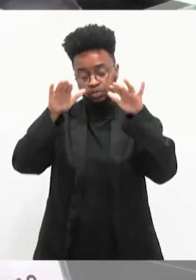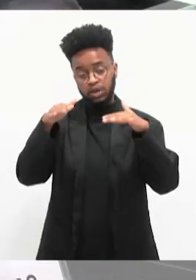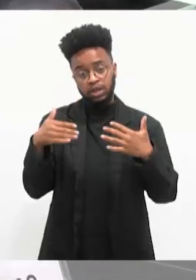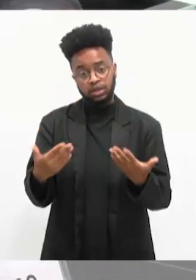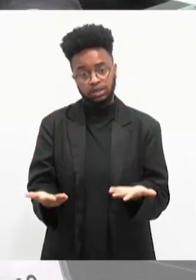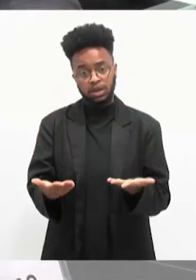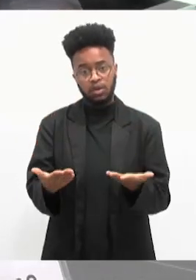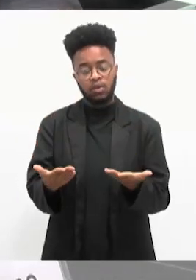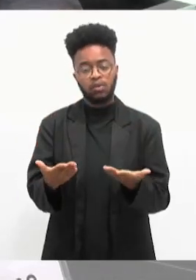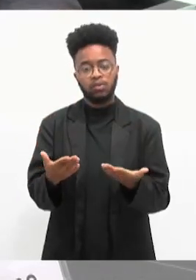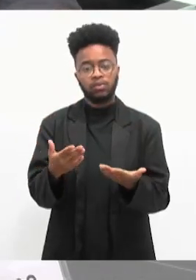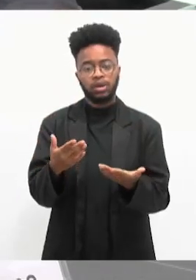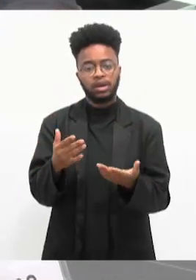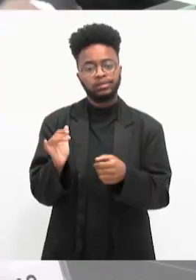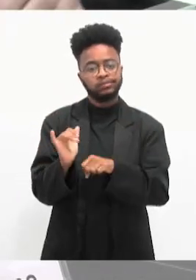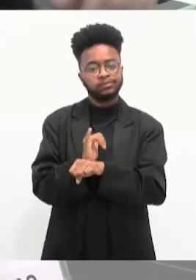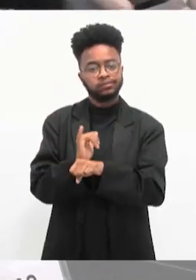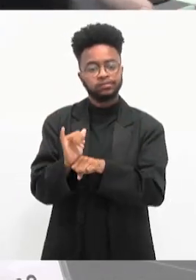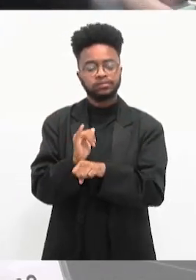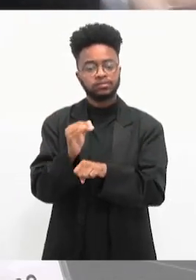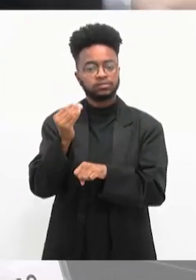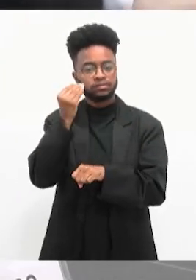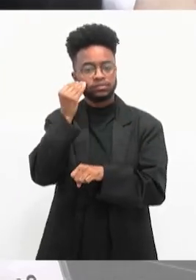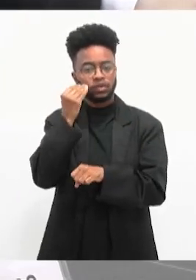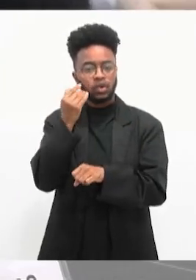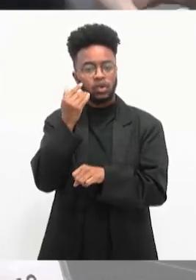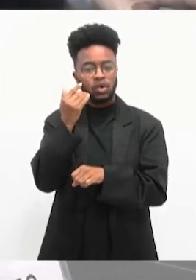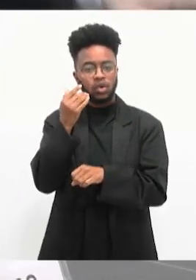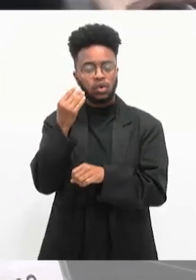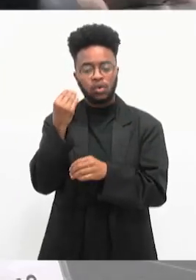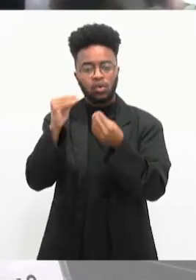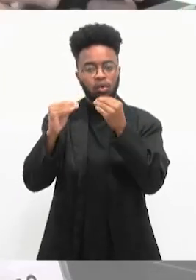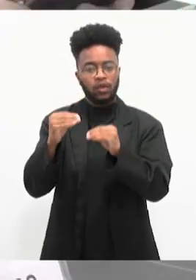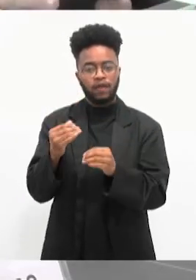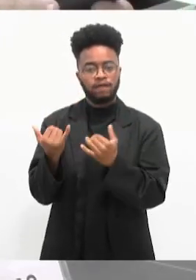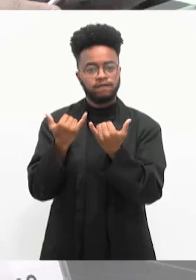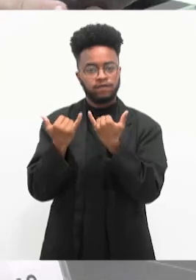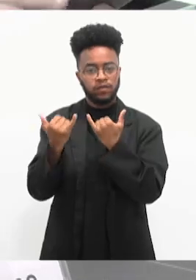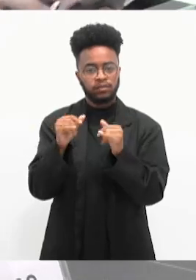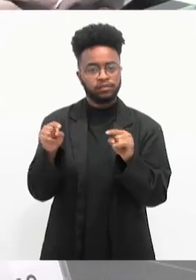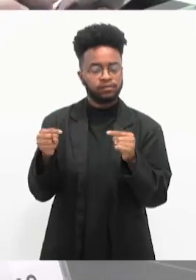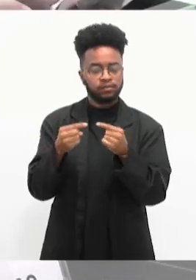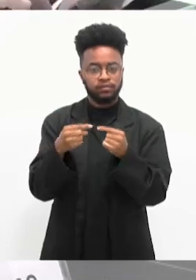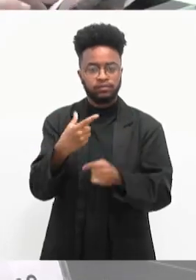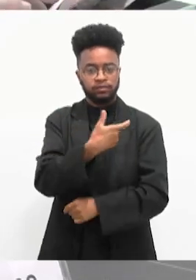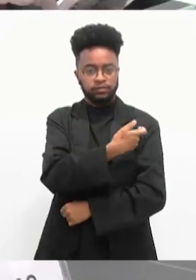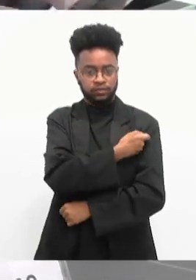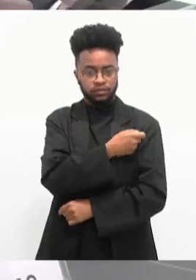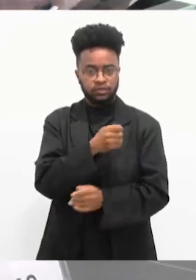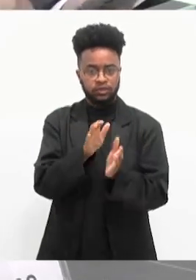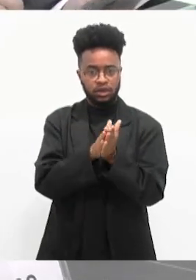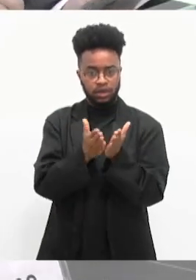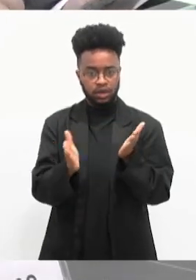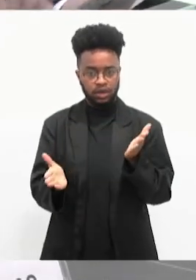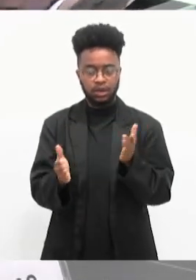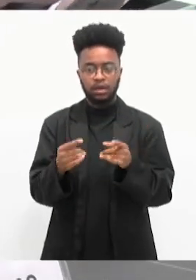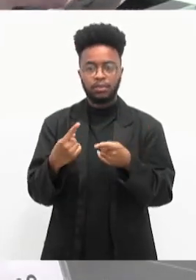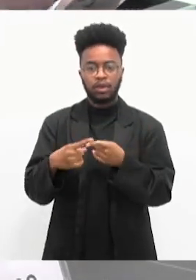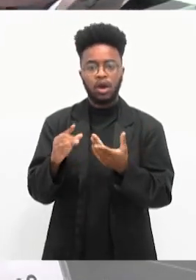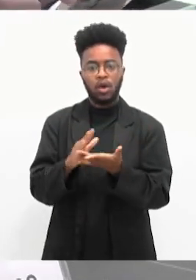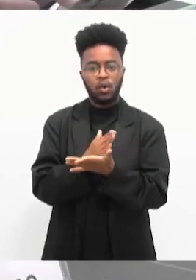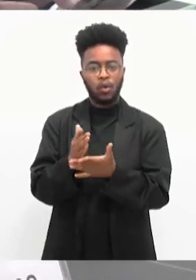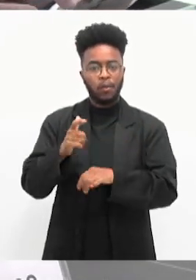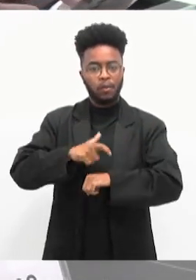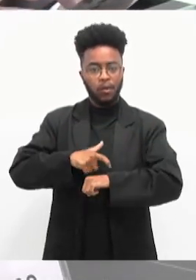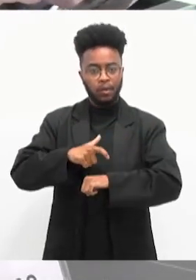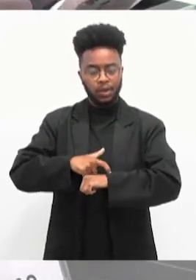maneira de ter a informação adequada já na carteira de vacinação. Vocês imaginam, em muitos momentos, como é